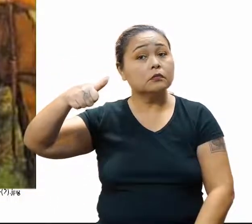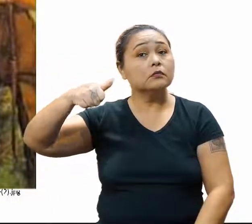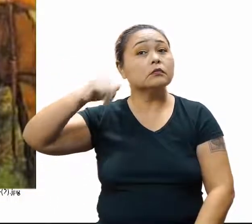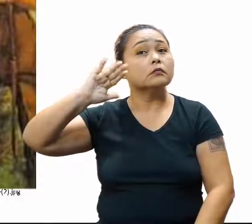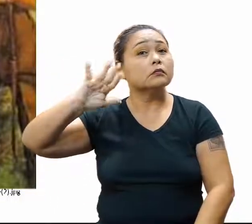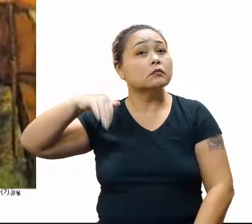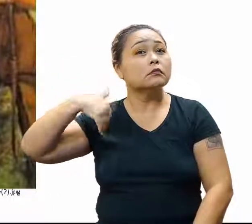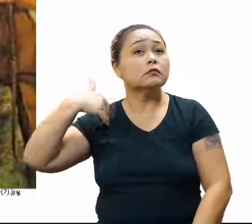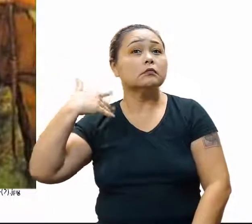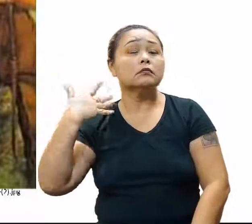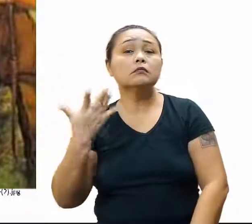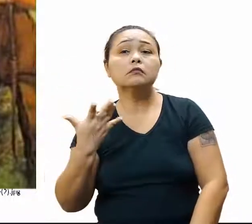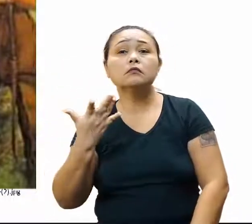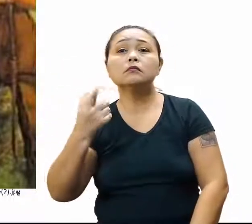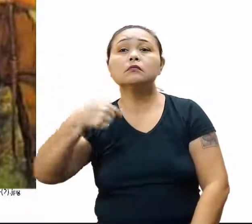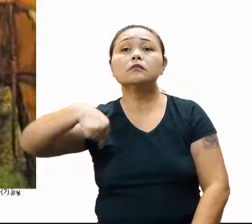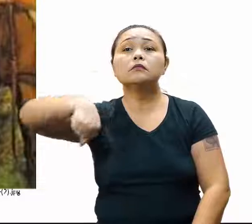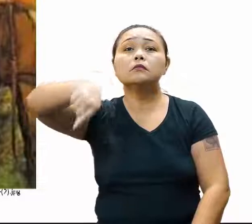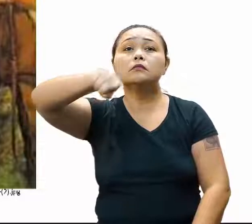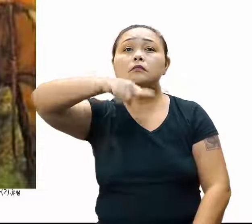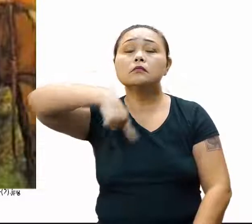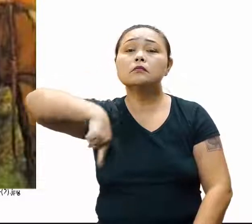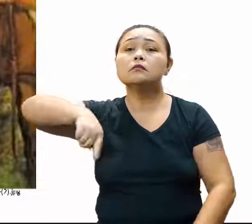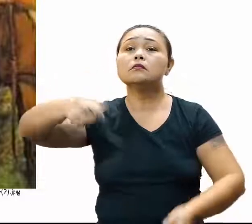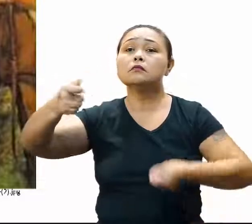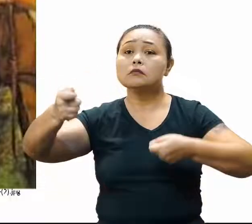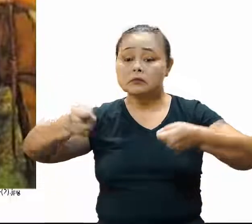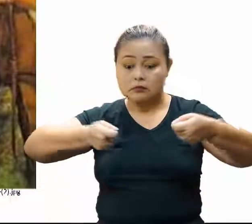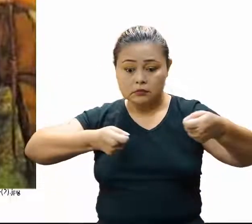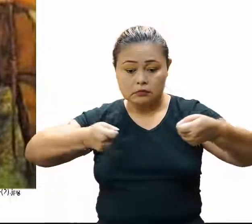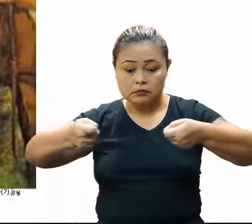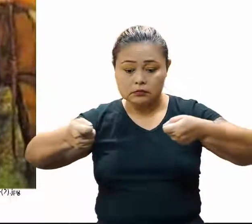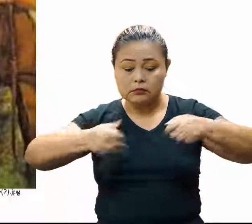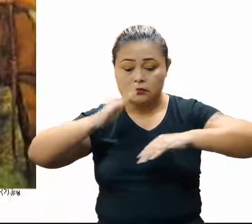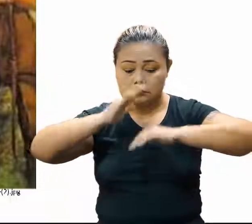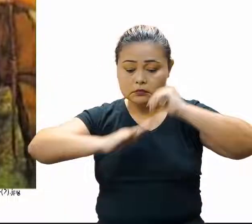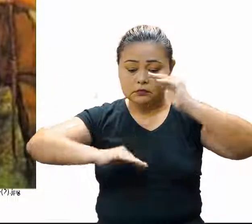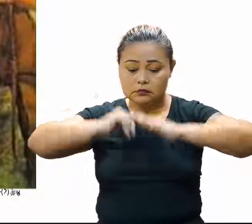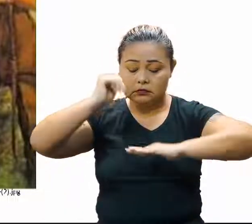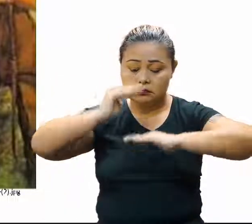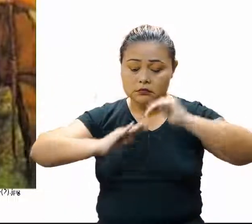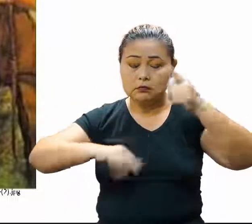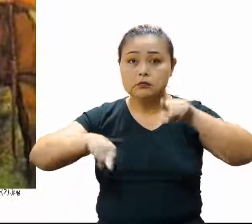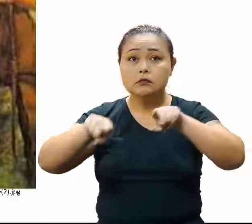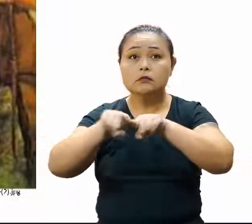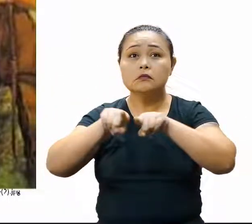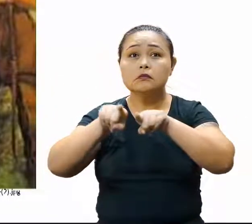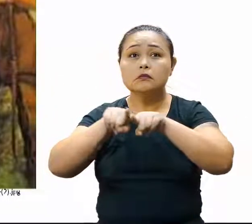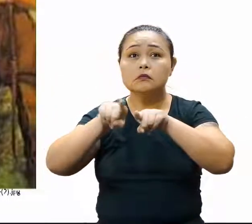levou os mineiros e faiscadores